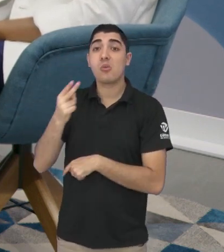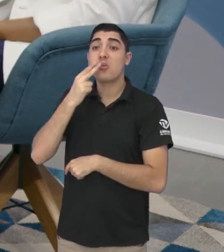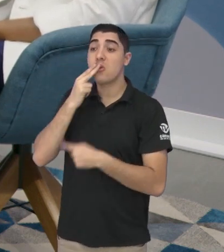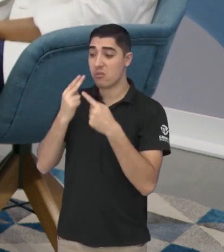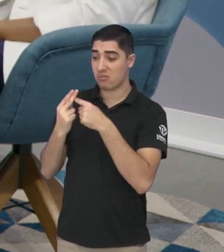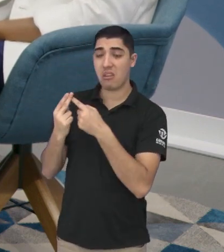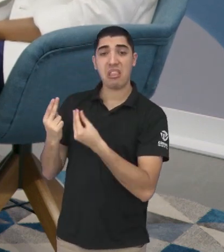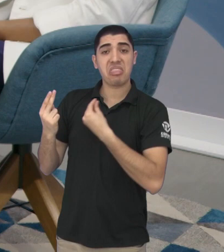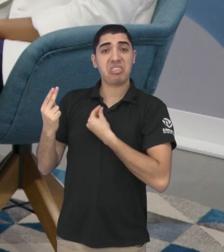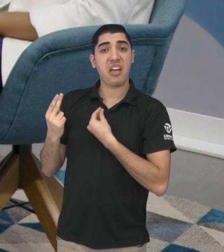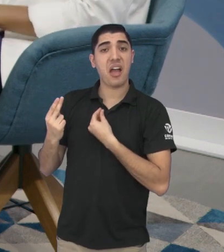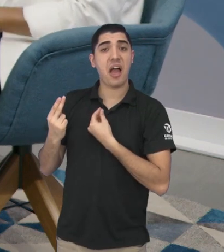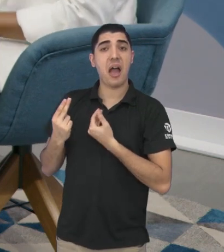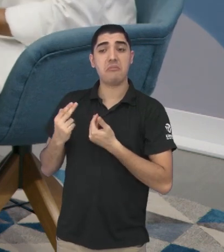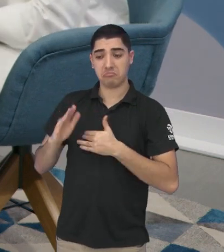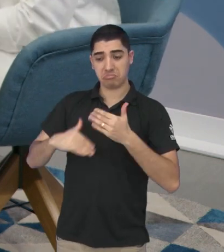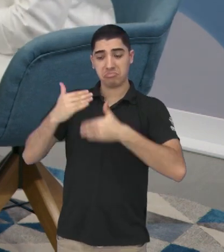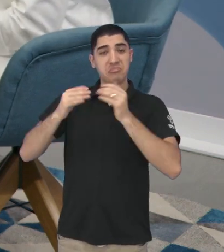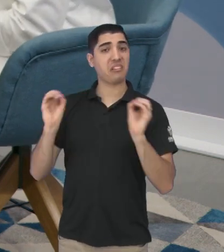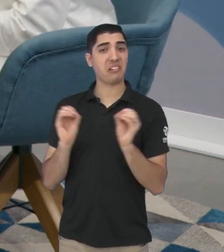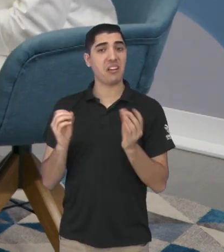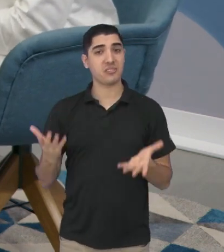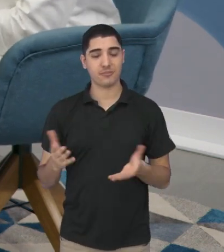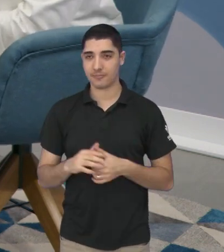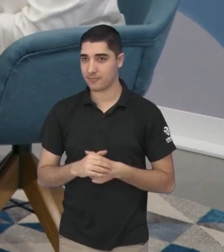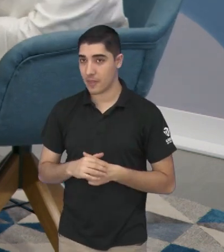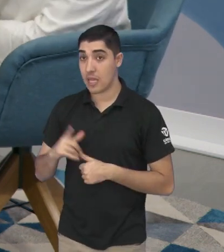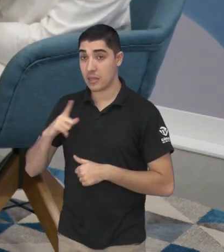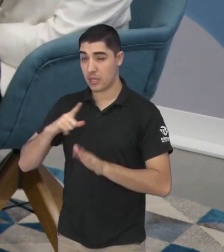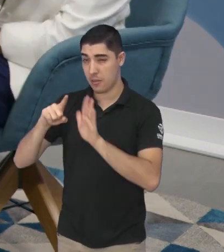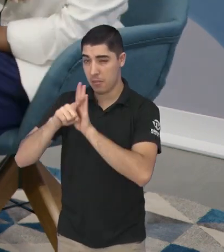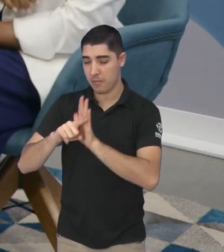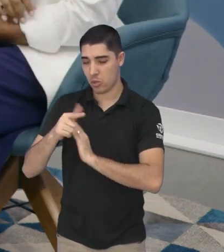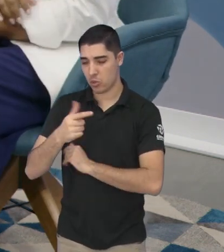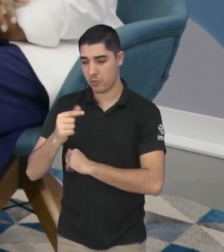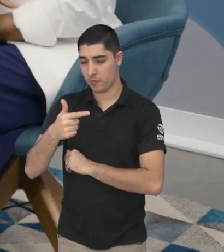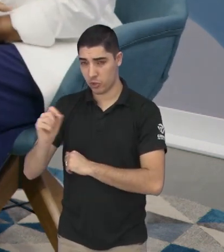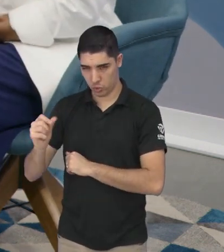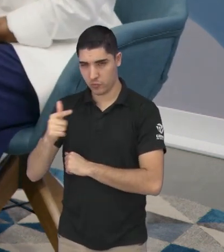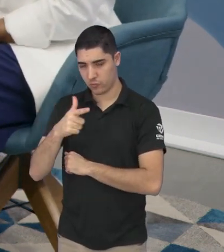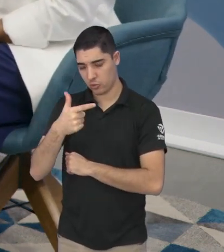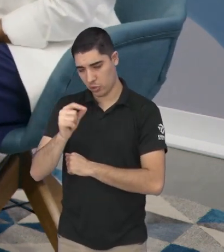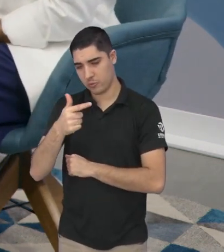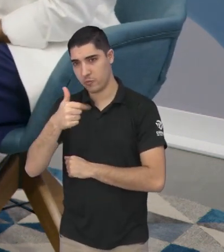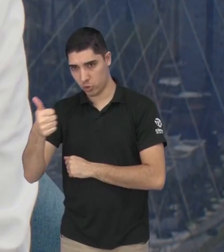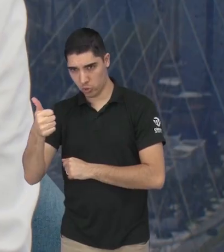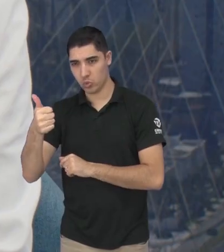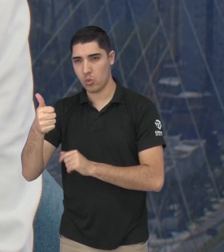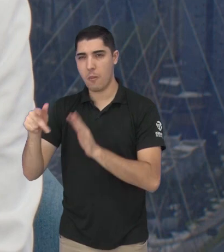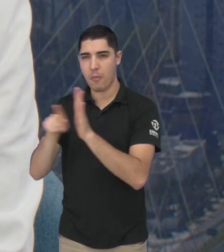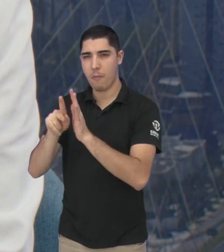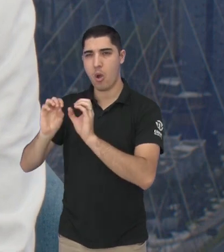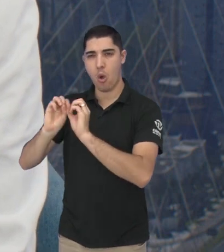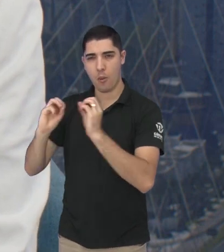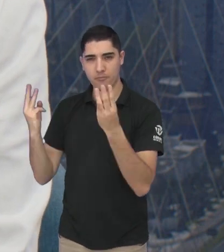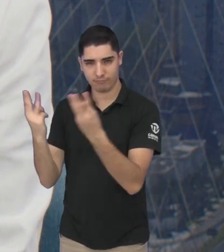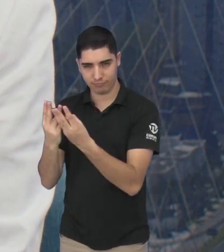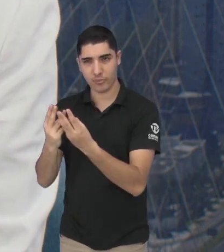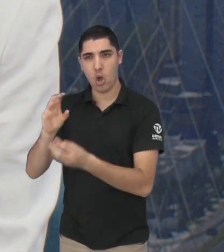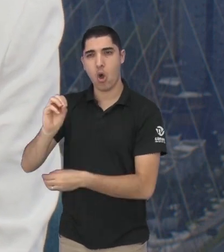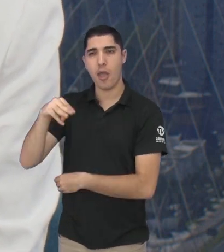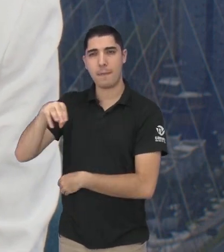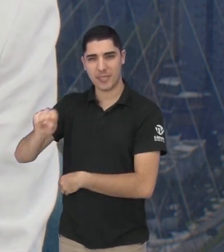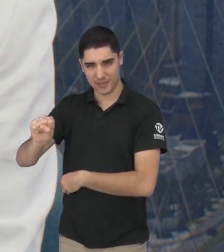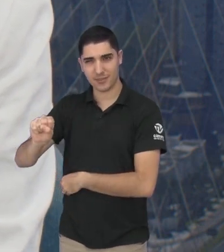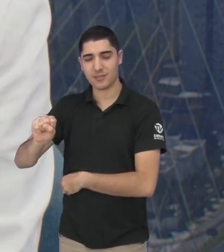né? Tem uma pesquisa de 2021 da Organização Mundial de Saúde que ela diz que o tabaco é uma das